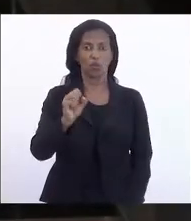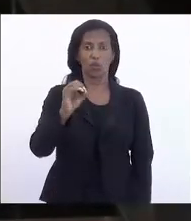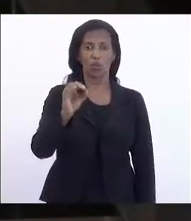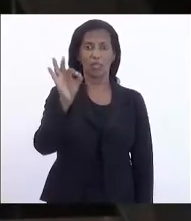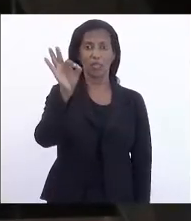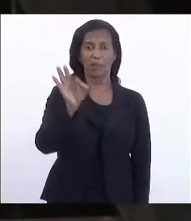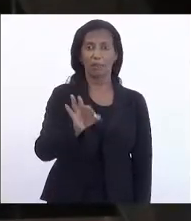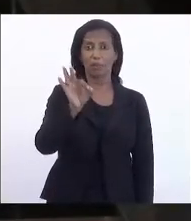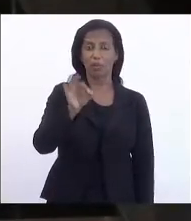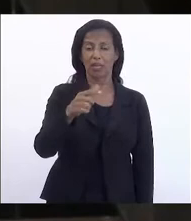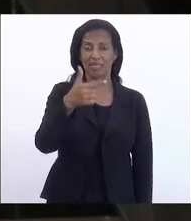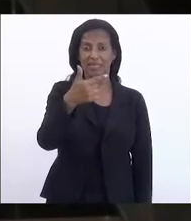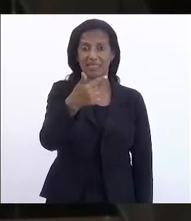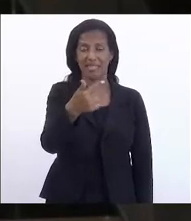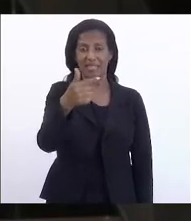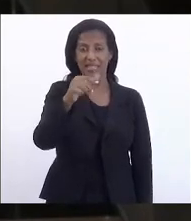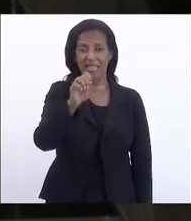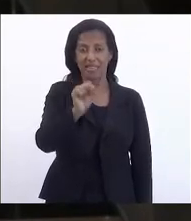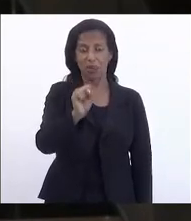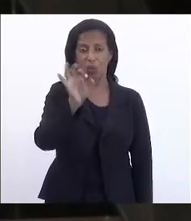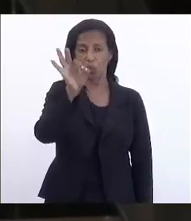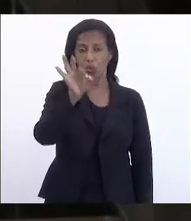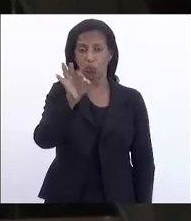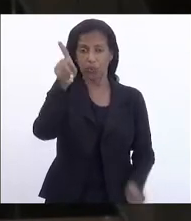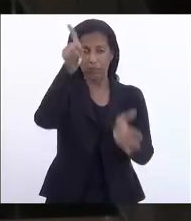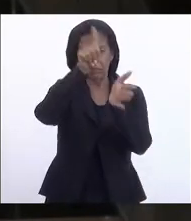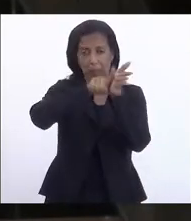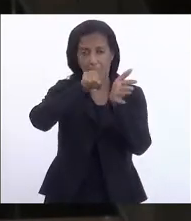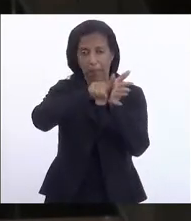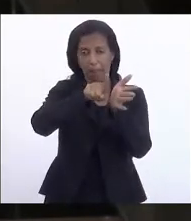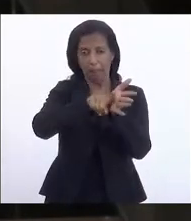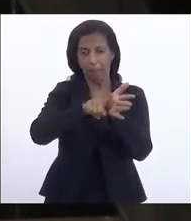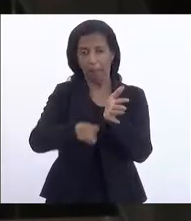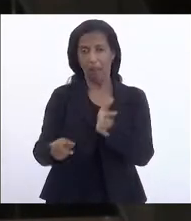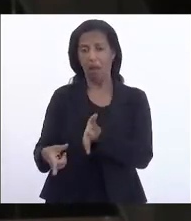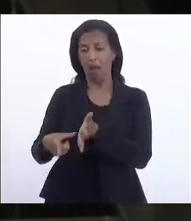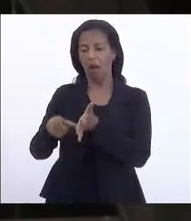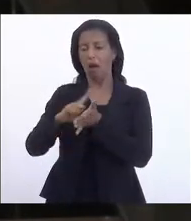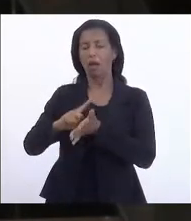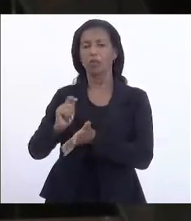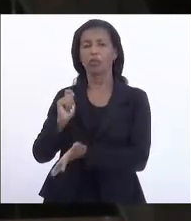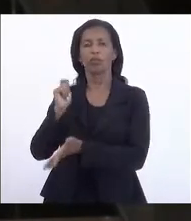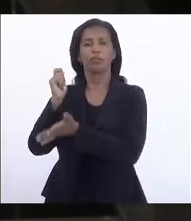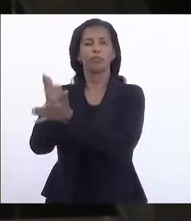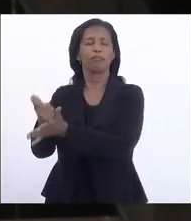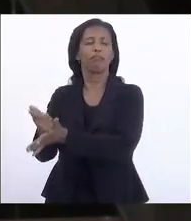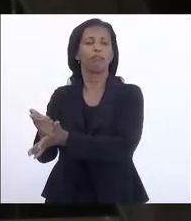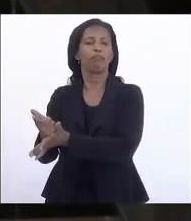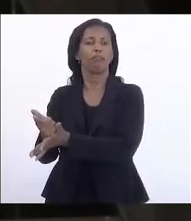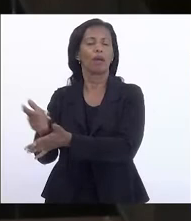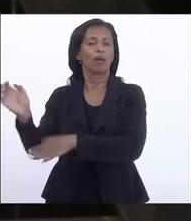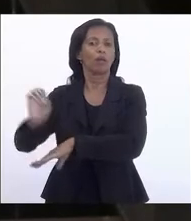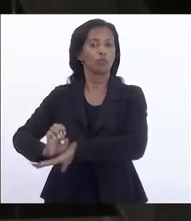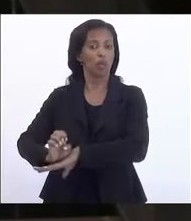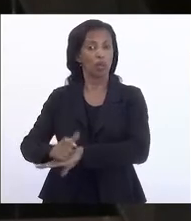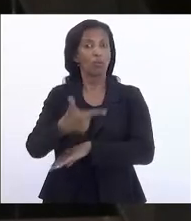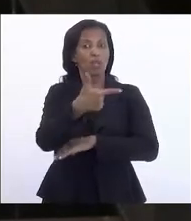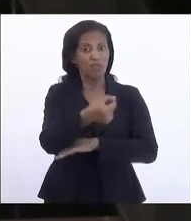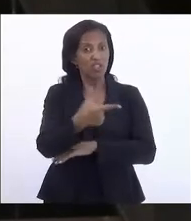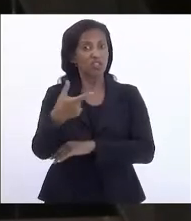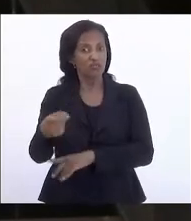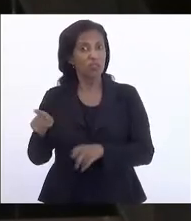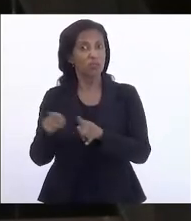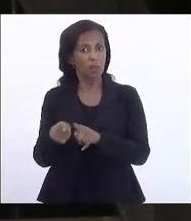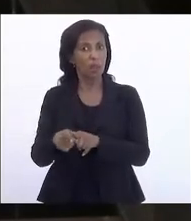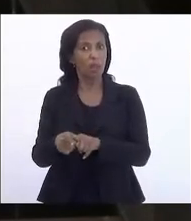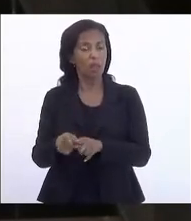78% as concessionárias abateram antes de pagar as participações especiais. Em 2020 também, ano